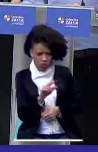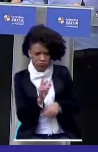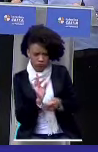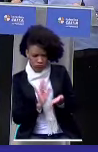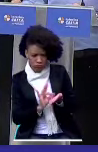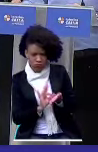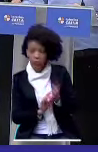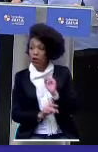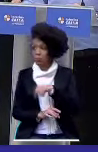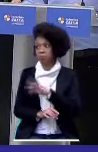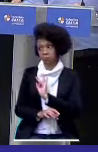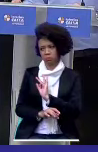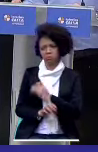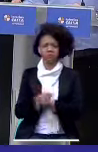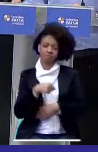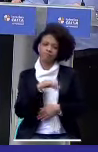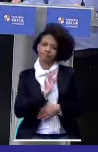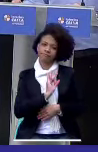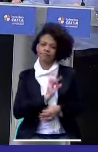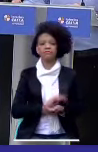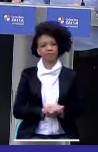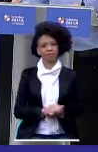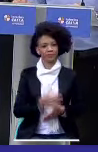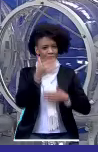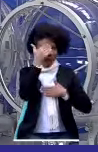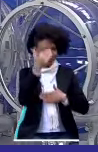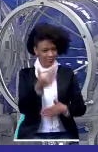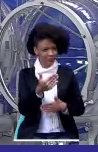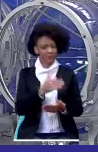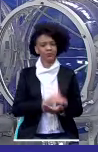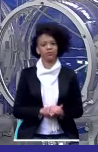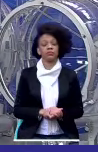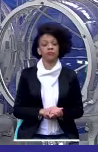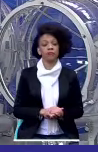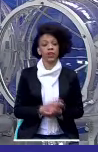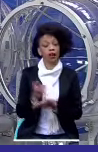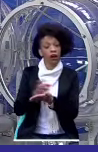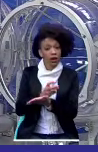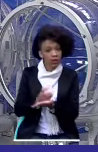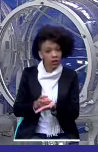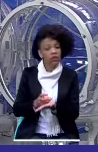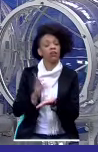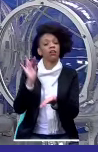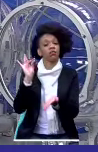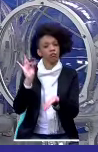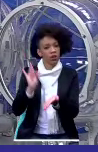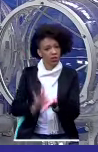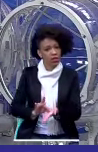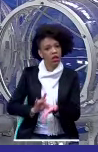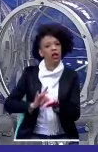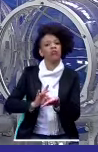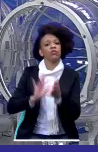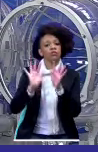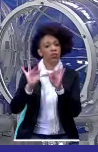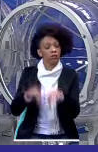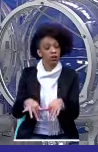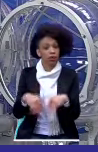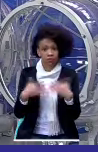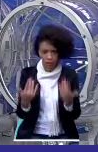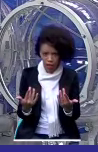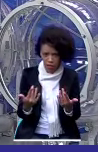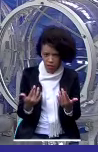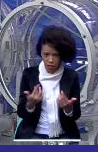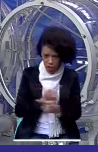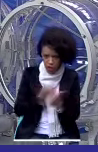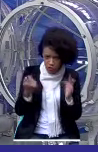confirmam? Sim, confirmo. Sim, confirmo. Obrigado. Sorteio da quina realizado, validado. E aí, a sorte estava